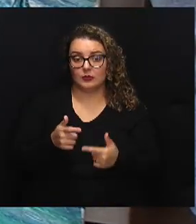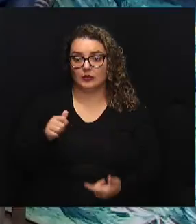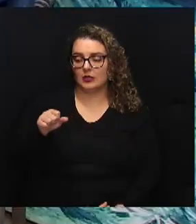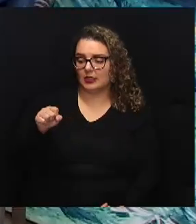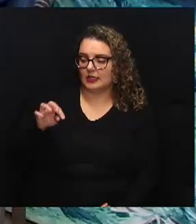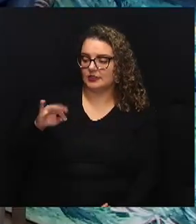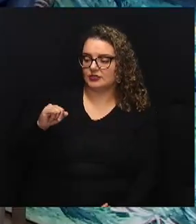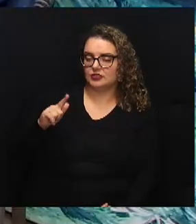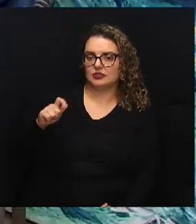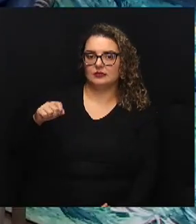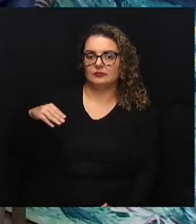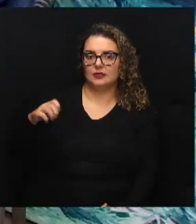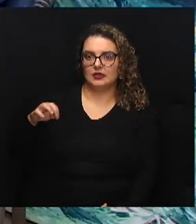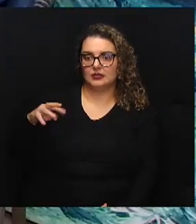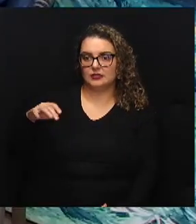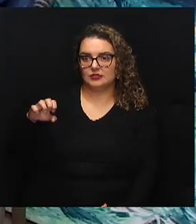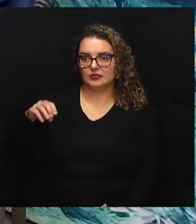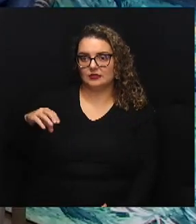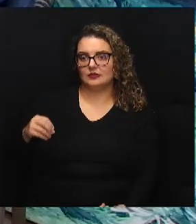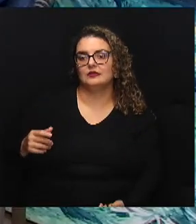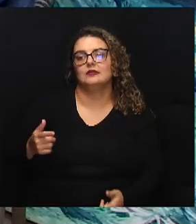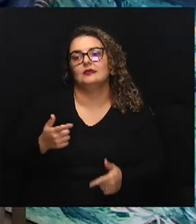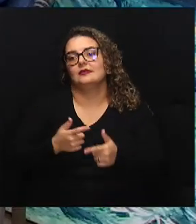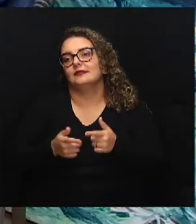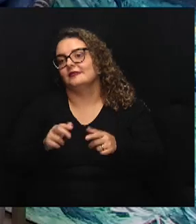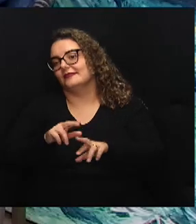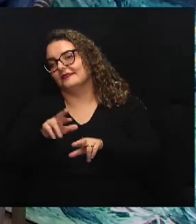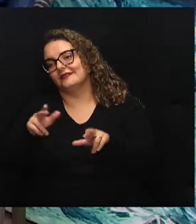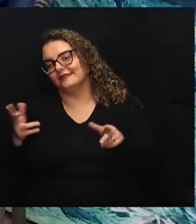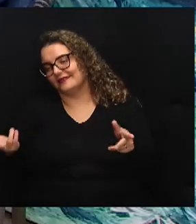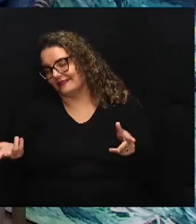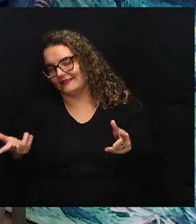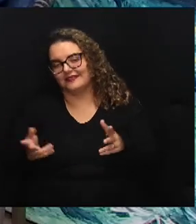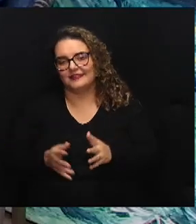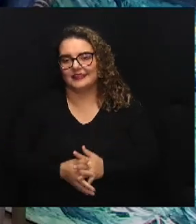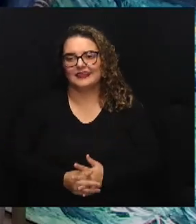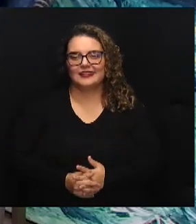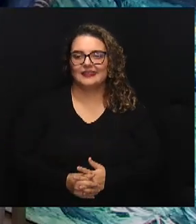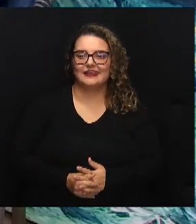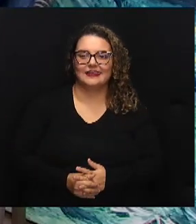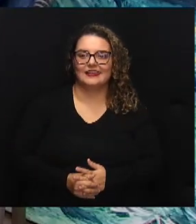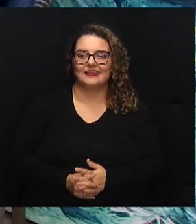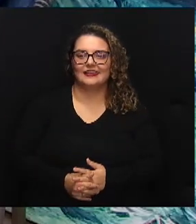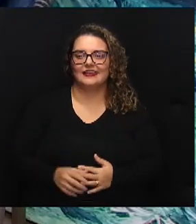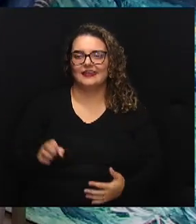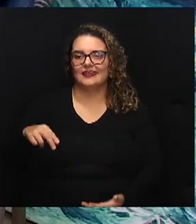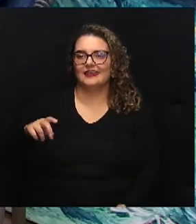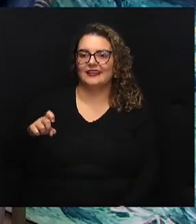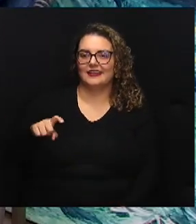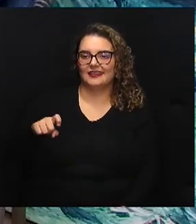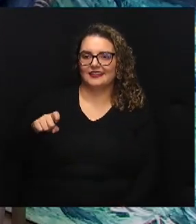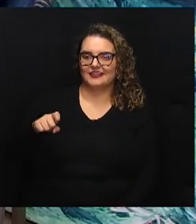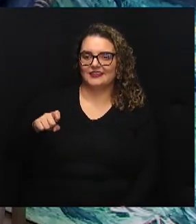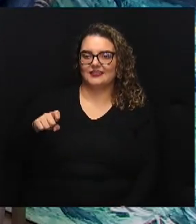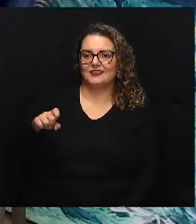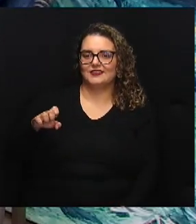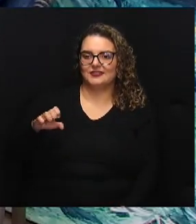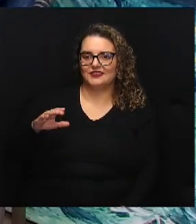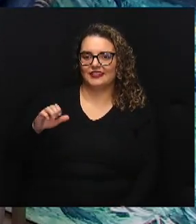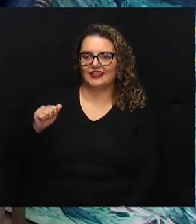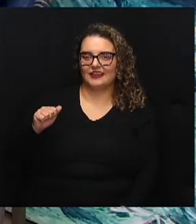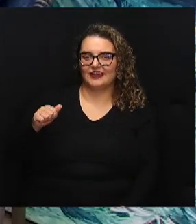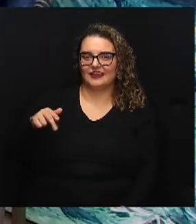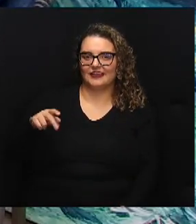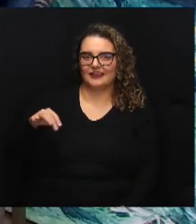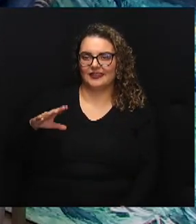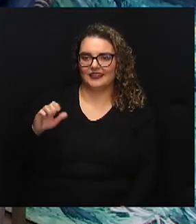astigmatismo, tenho problema de enxaqueca oftálmica, que fico vendo como se